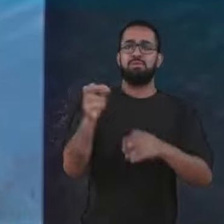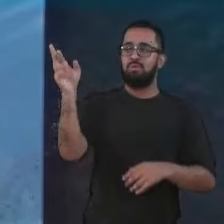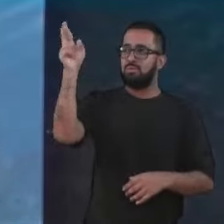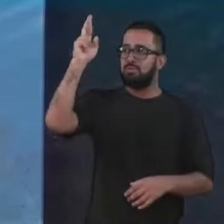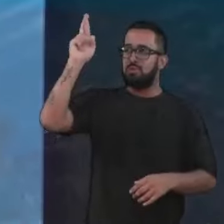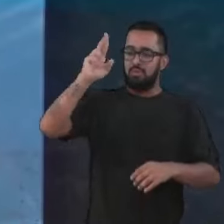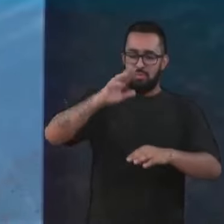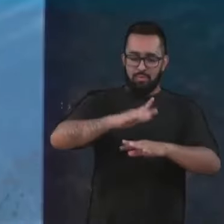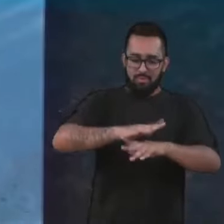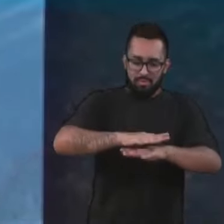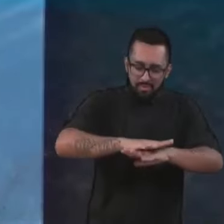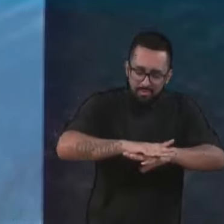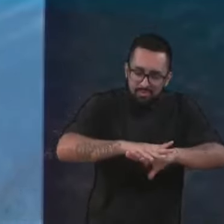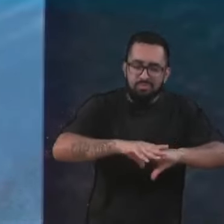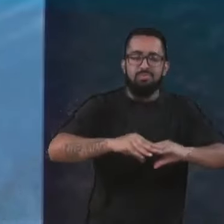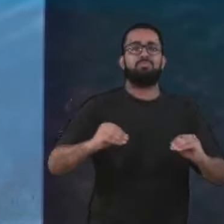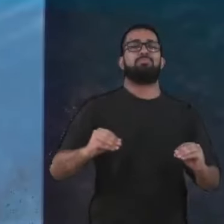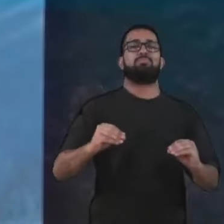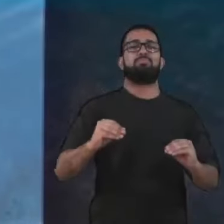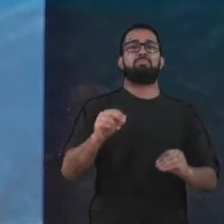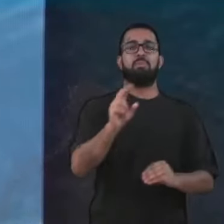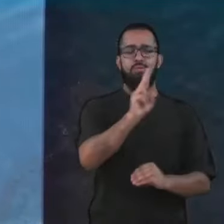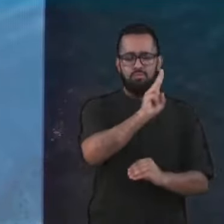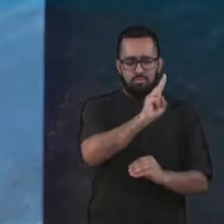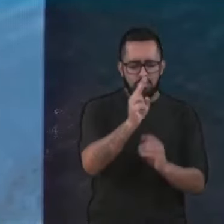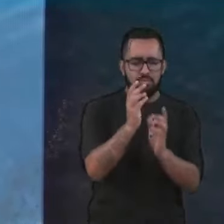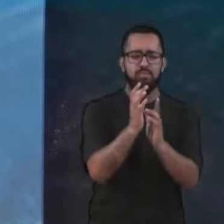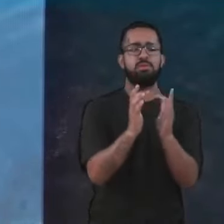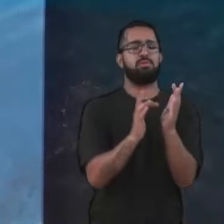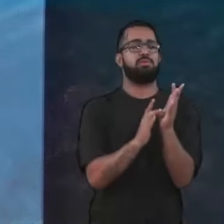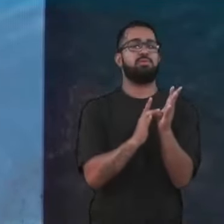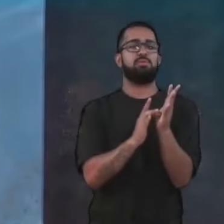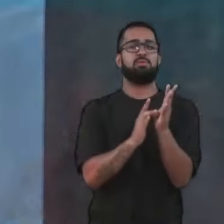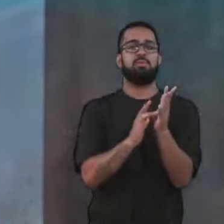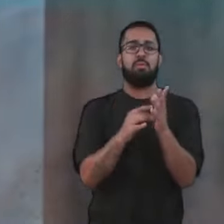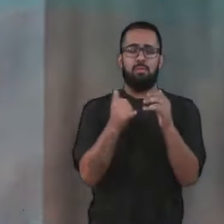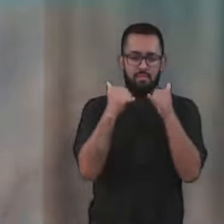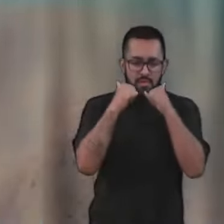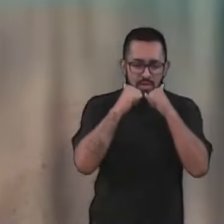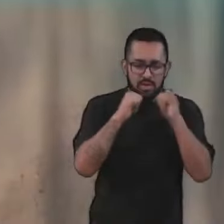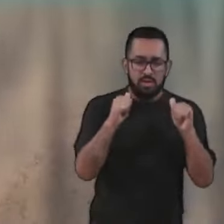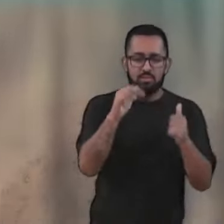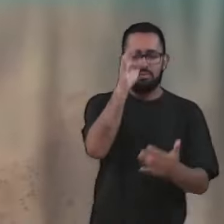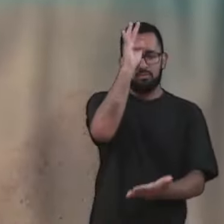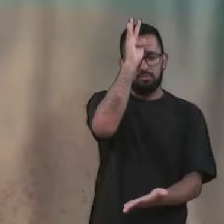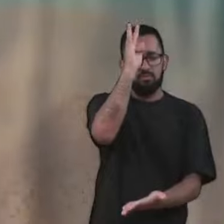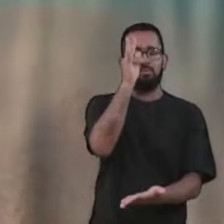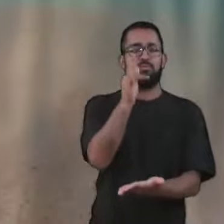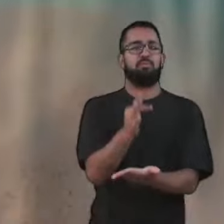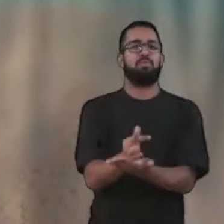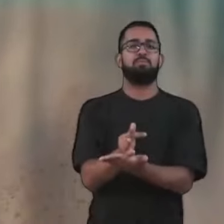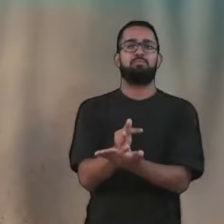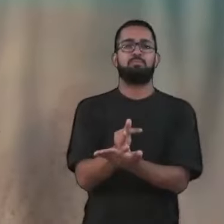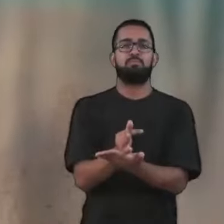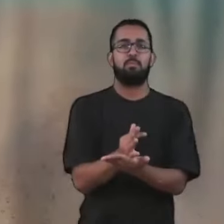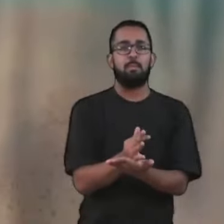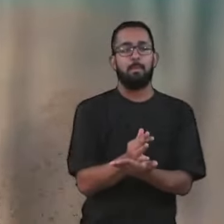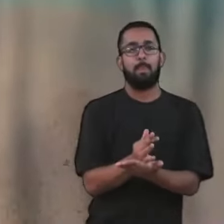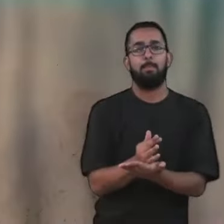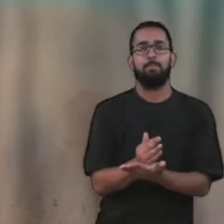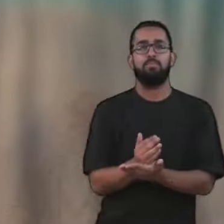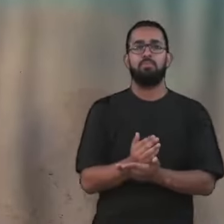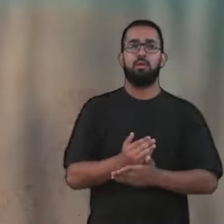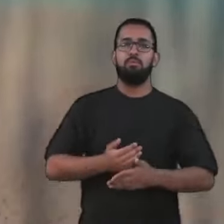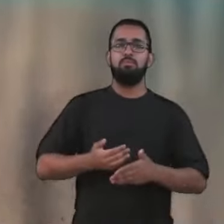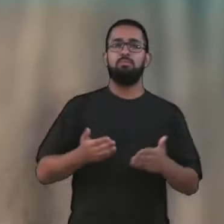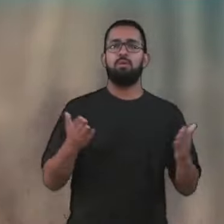Jesus. Em nome do Senhor Jesus. Que você receba o toque do Senhor, as mãos poderosas